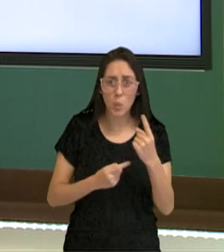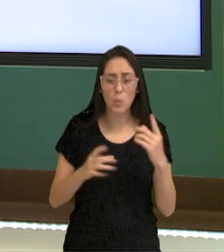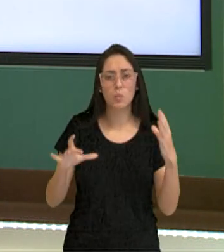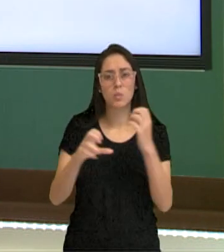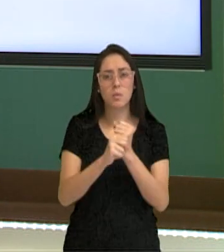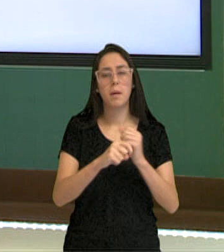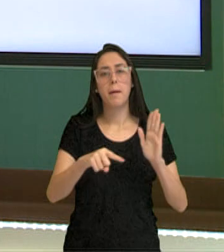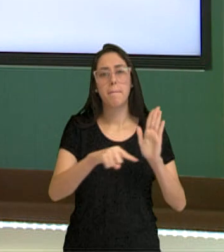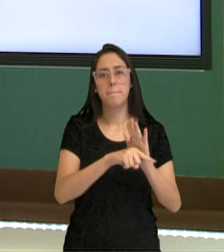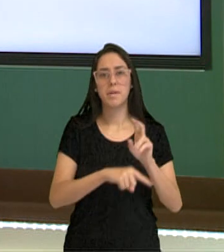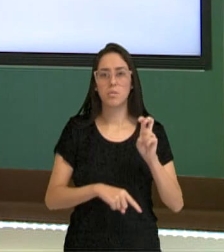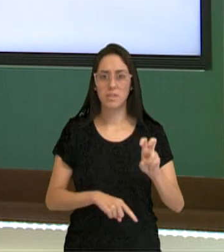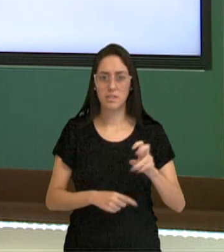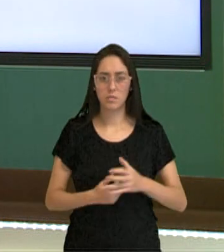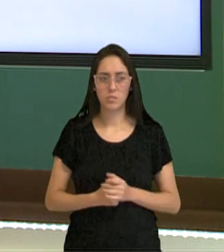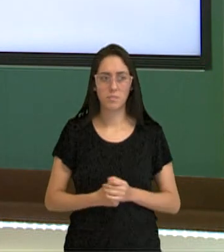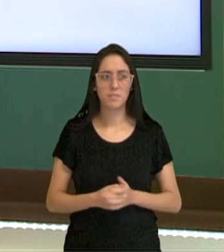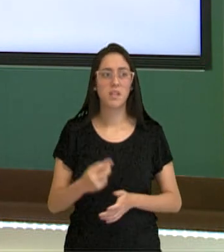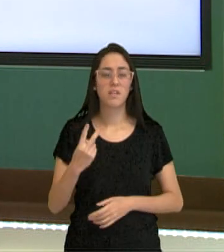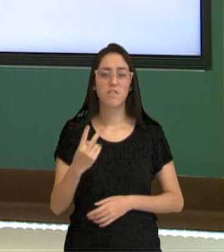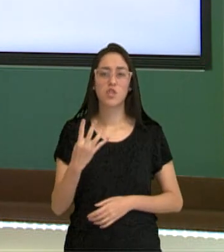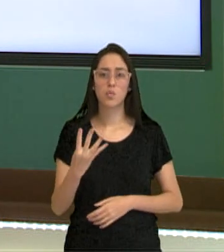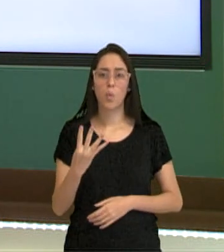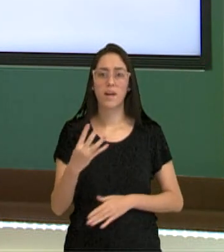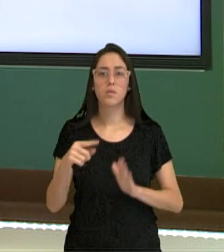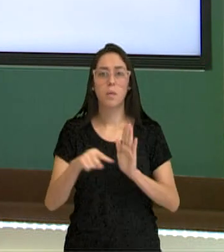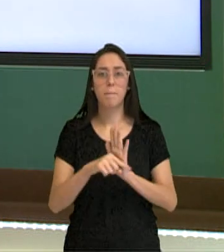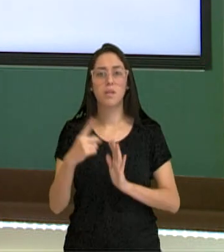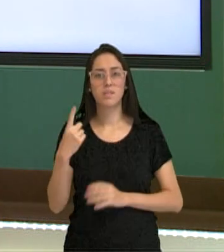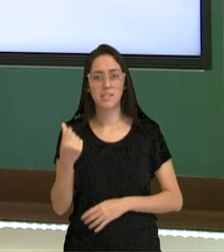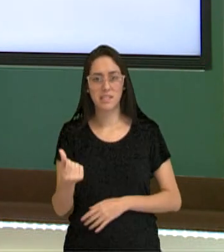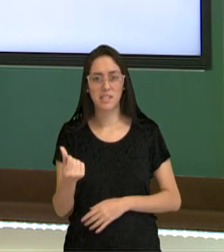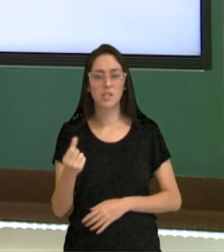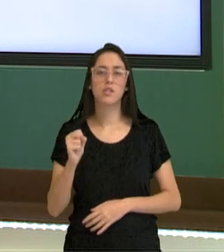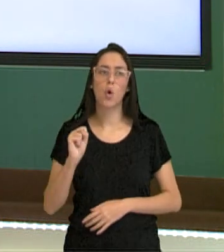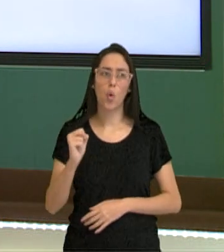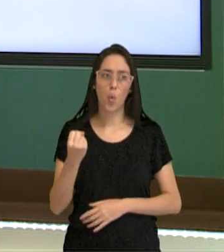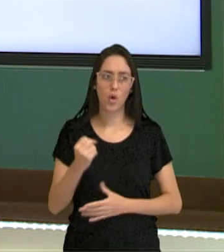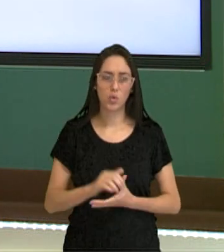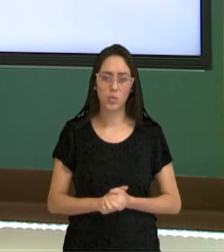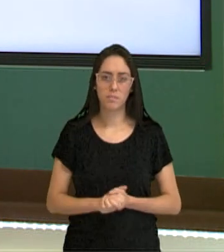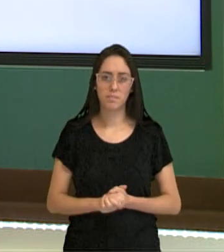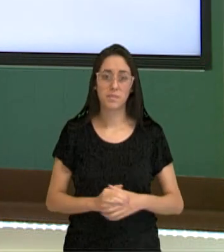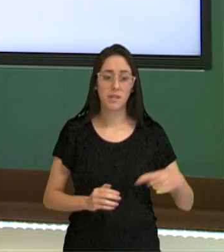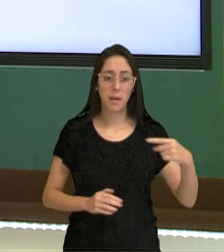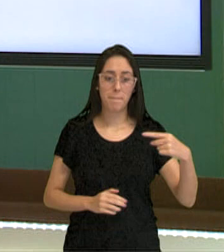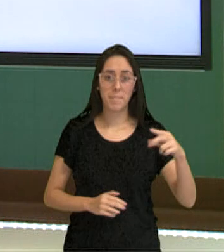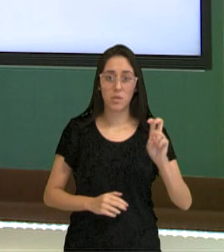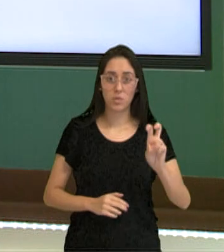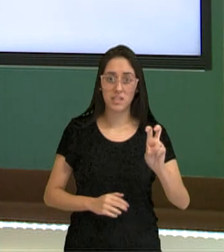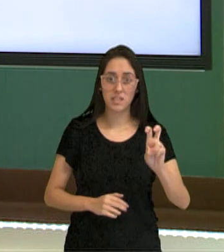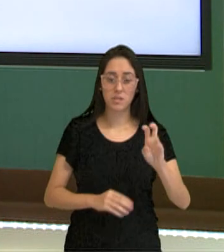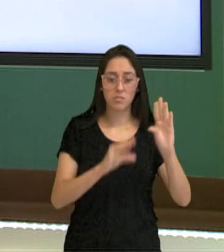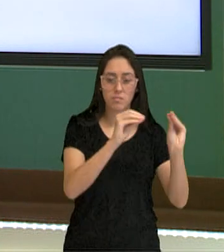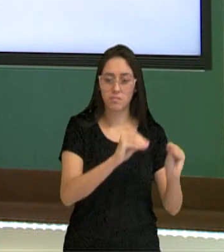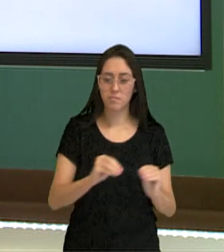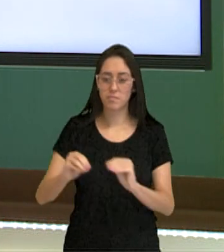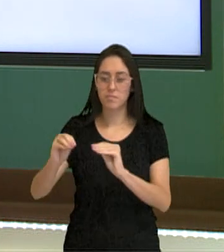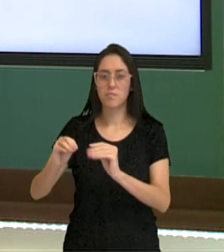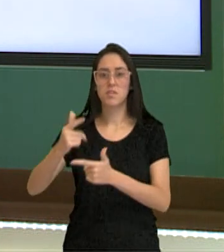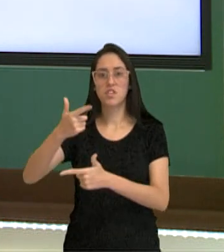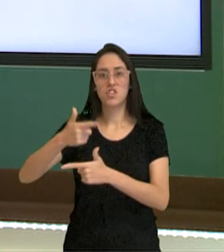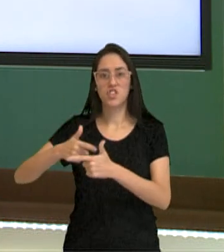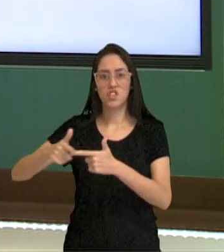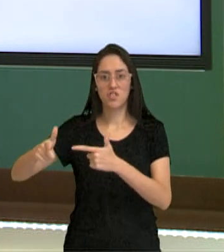24 menos 16, 8. E agora, esse menos 5 que está multiplicando, ele pode ser passado dividindo,